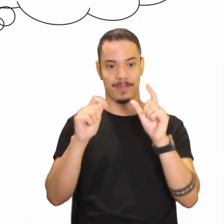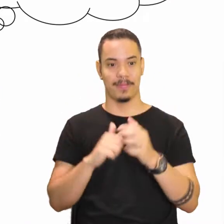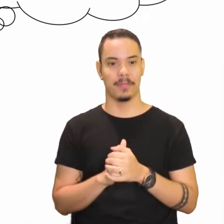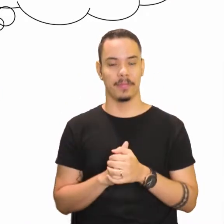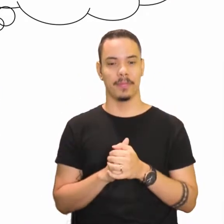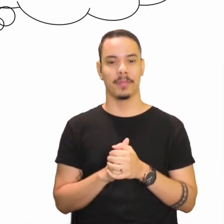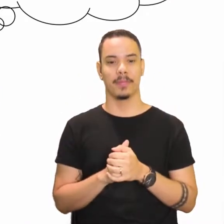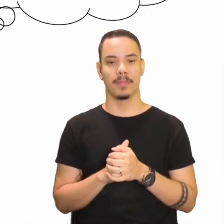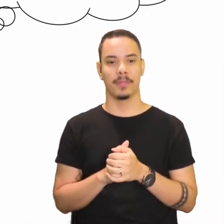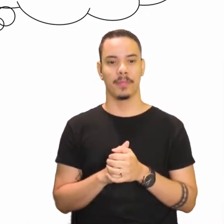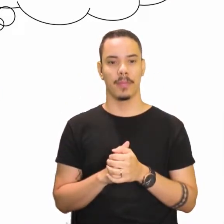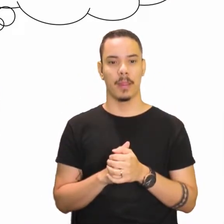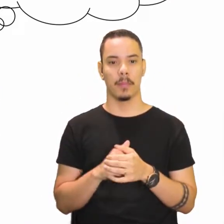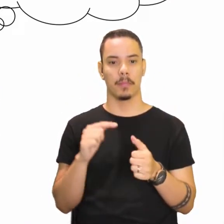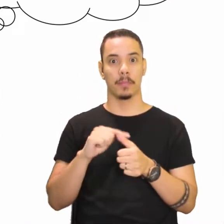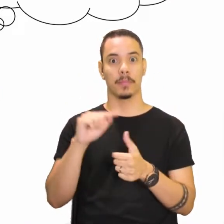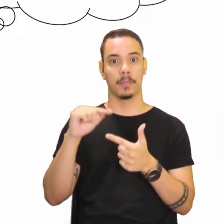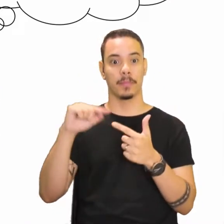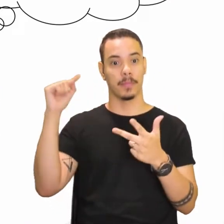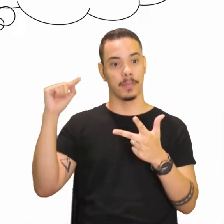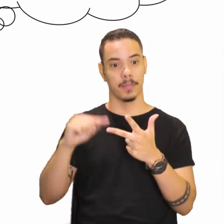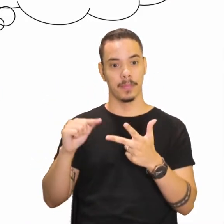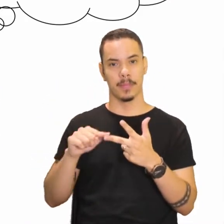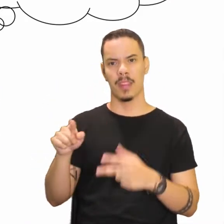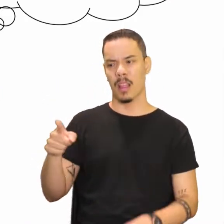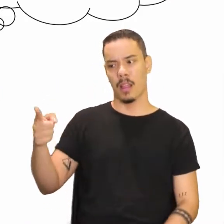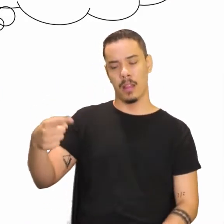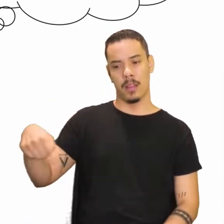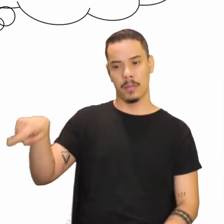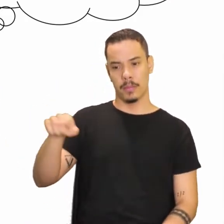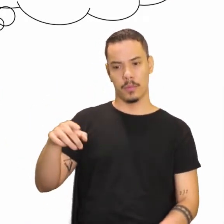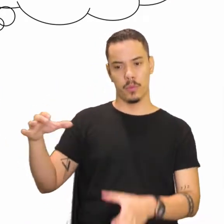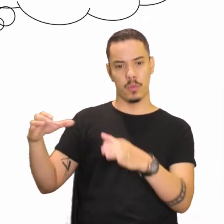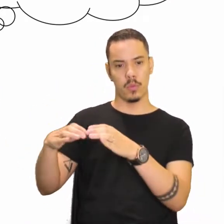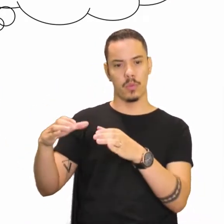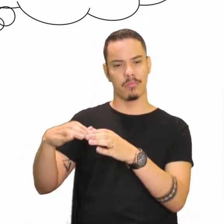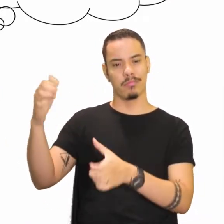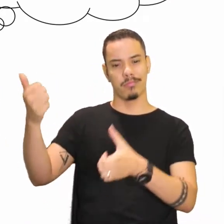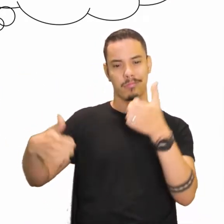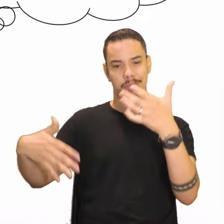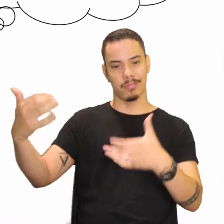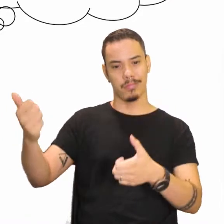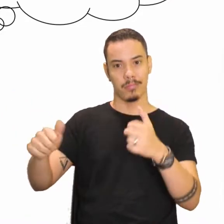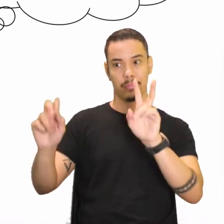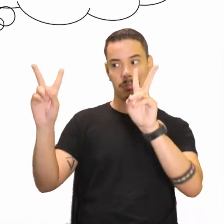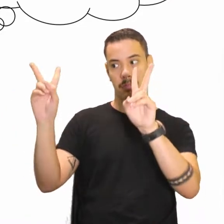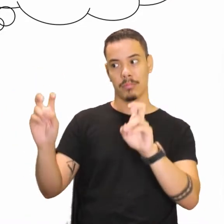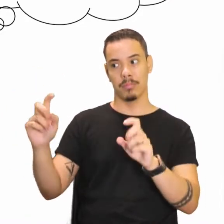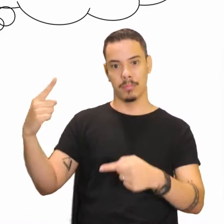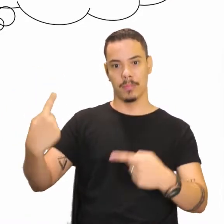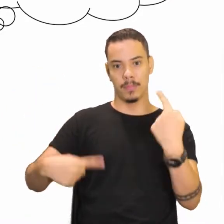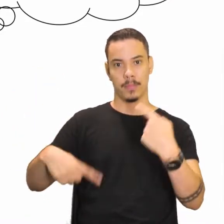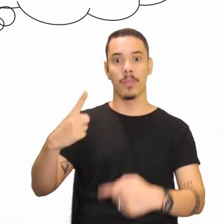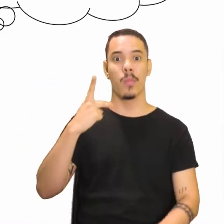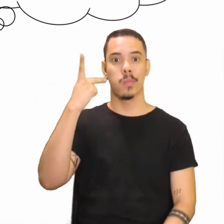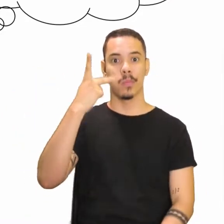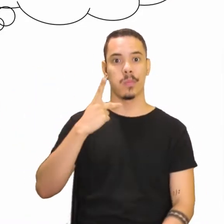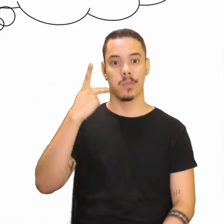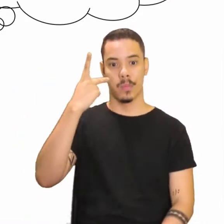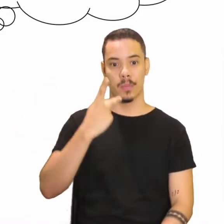para você, ó. Eles falavam acerca de política. Ele